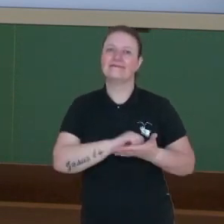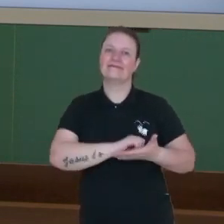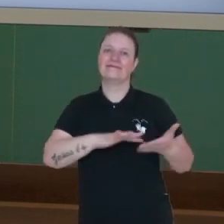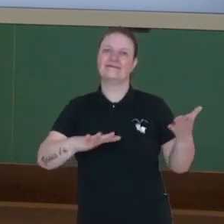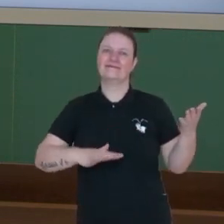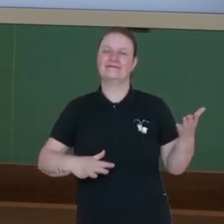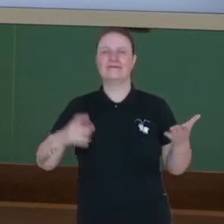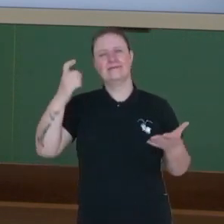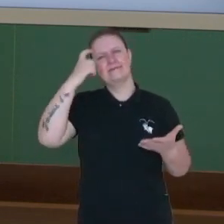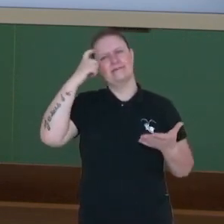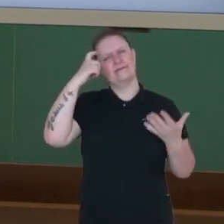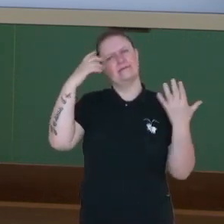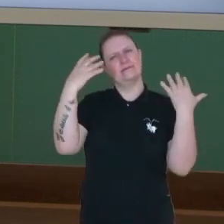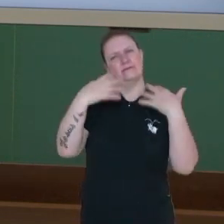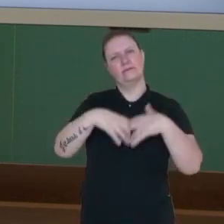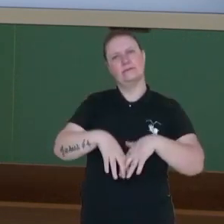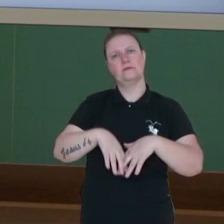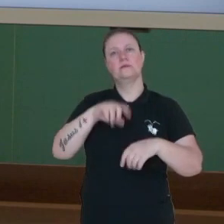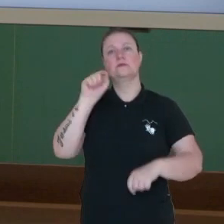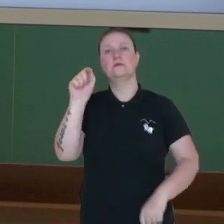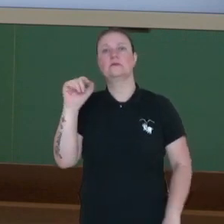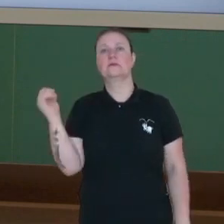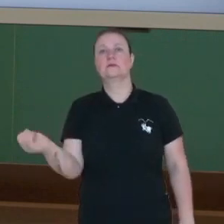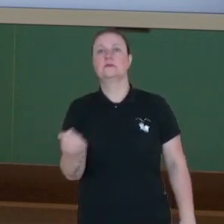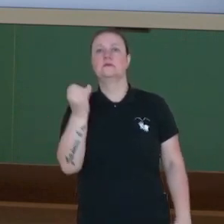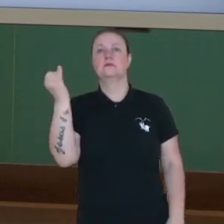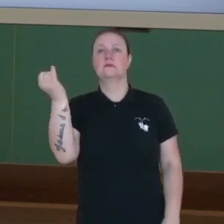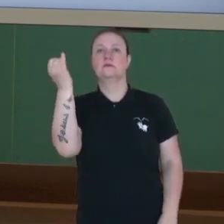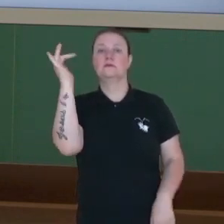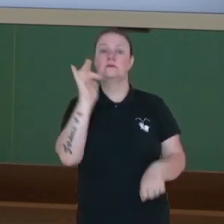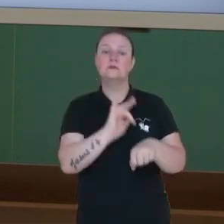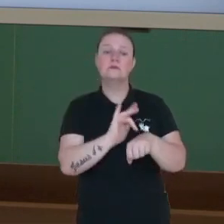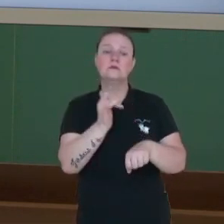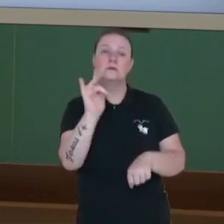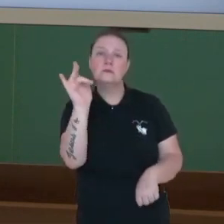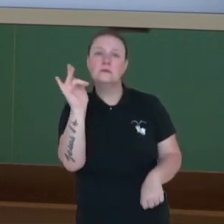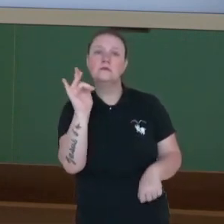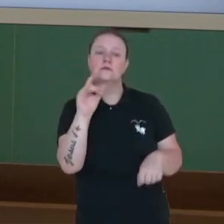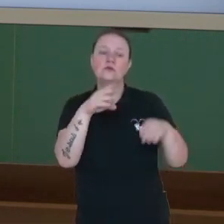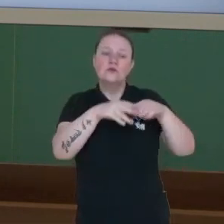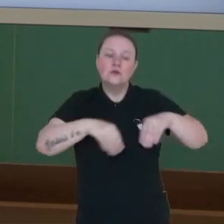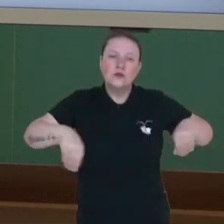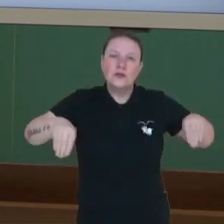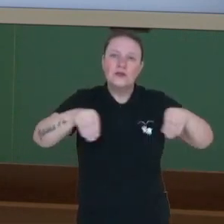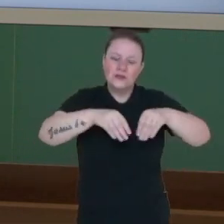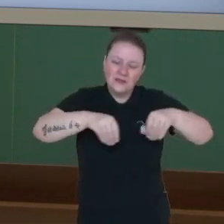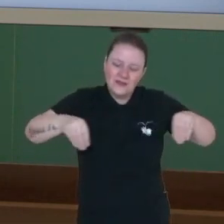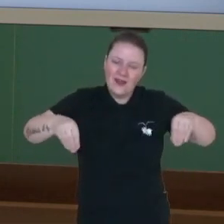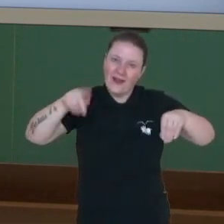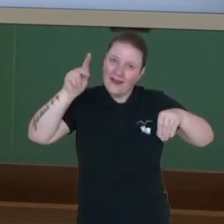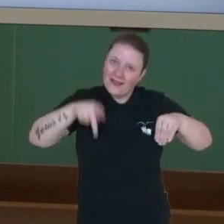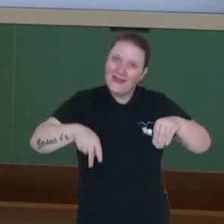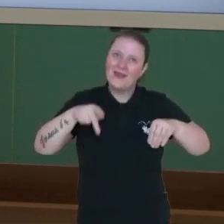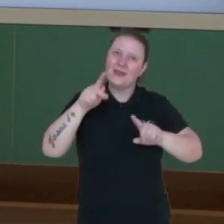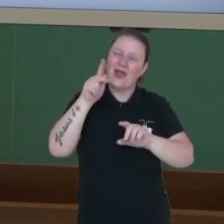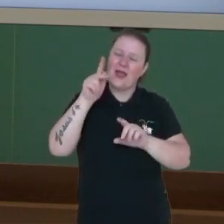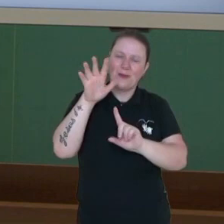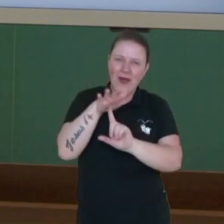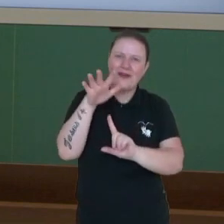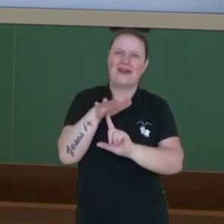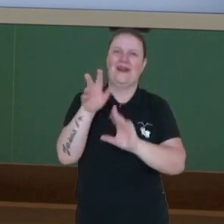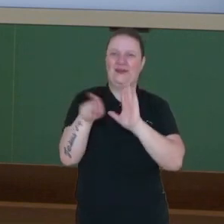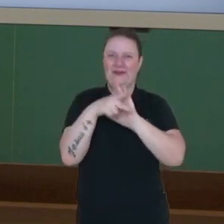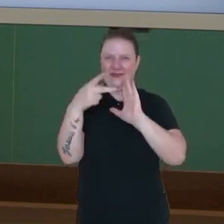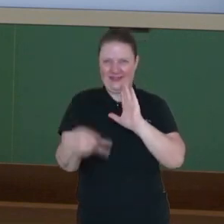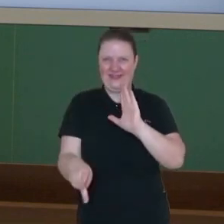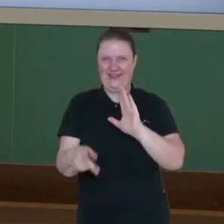para a gente pensar qual a importância do ciclo do ouro para a ocupação do território paranaense. Vamos responder a atividade e a gente